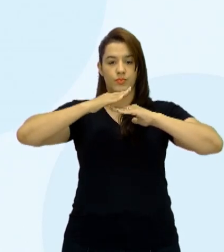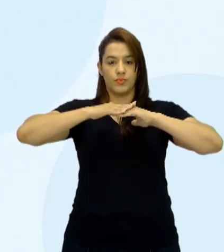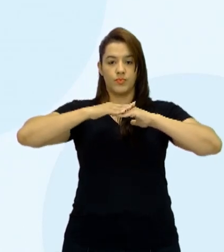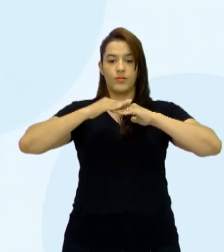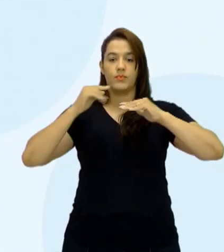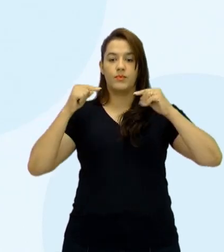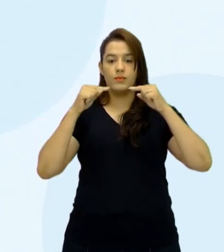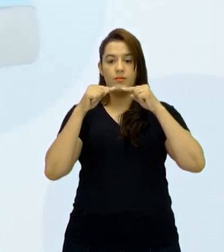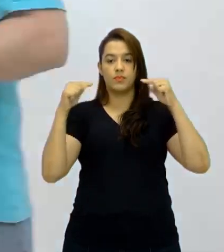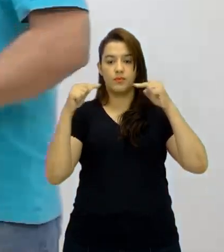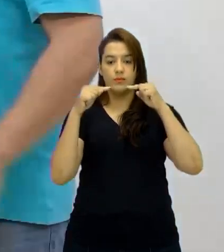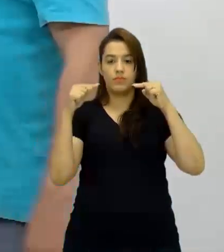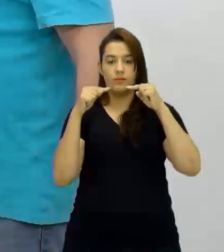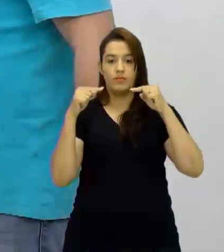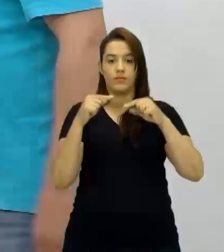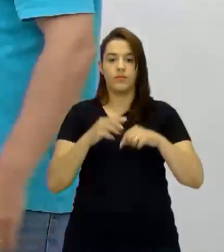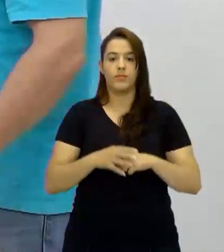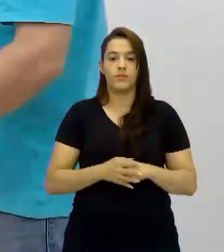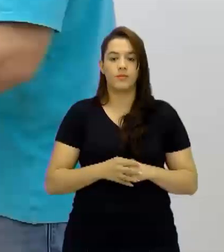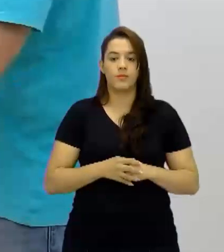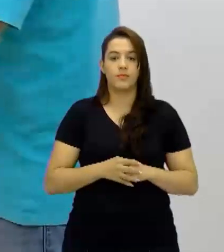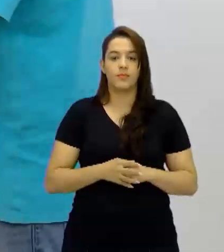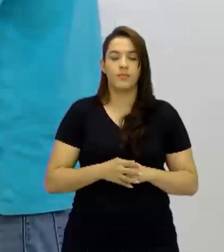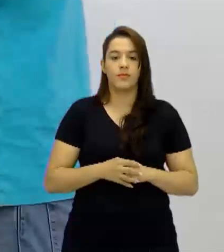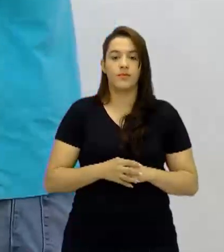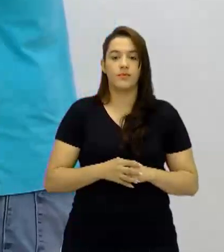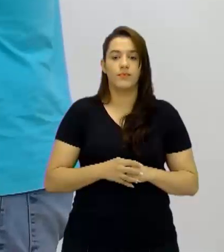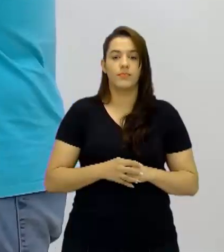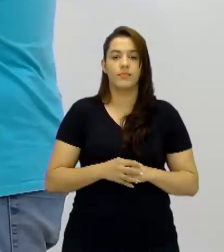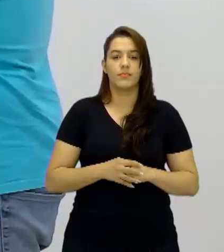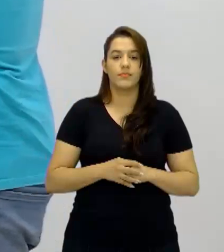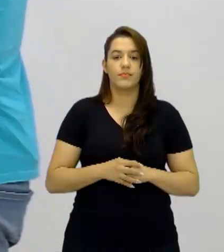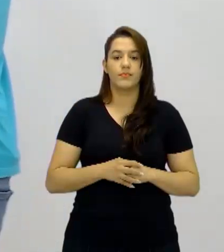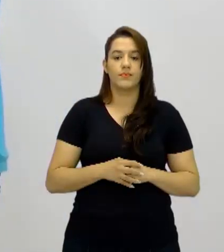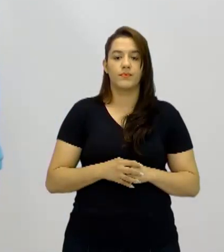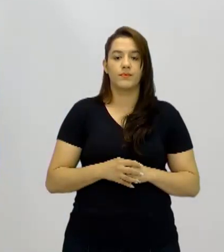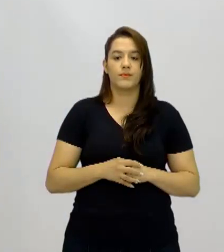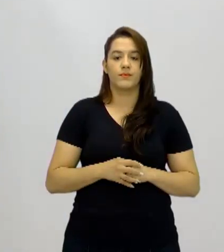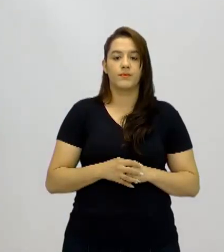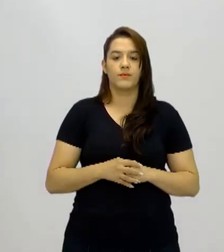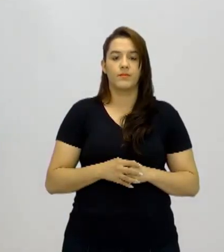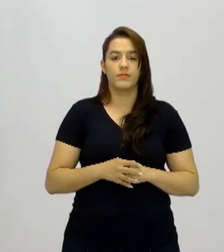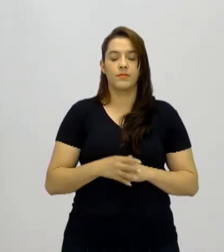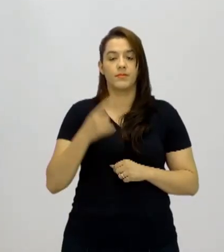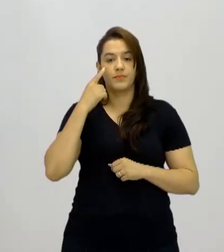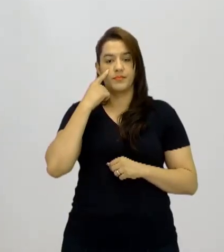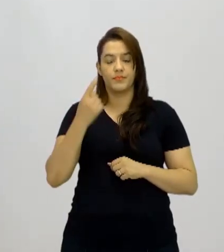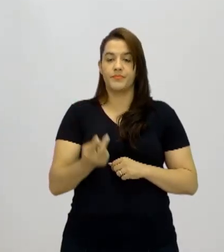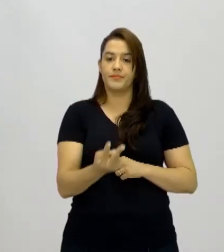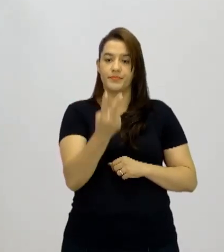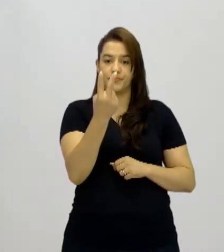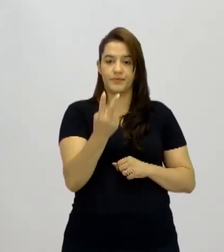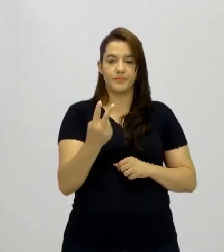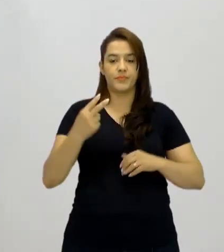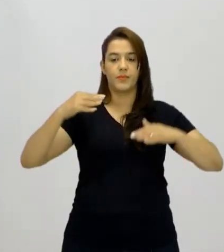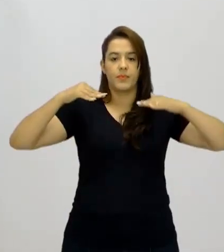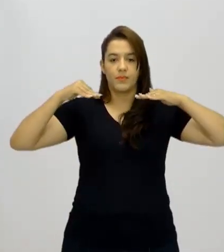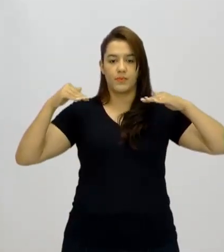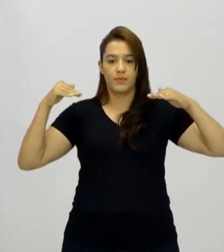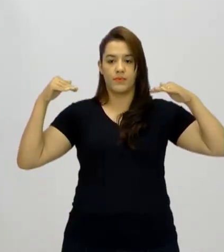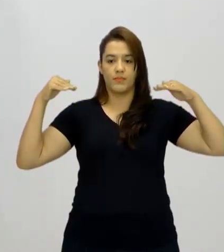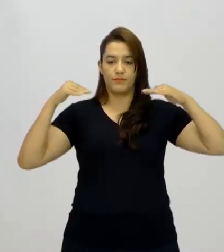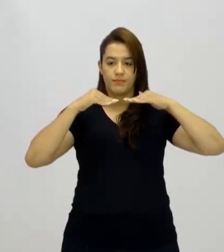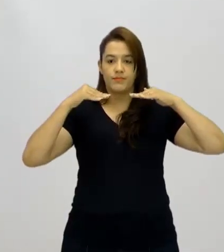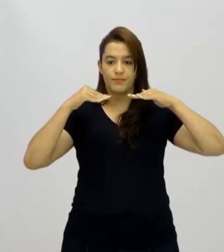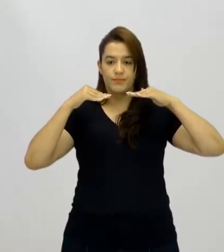tem... Pode voltar para mim aqui um minutinho, que eu acho que fica mais claro. Tem duas placas aqui, né, que estão em rota de colisão.